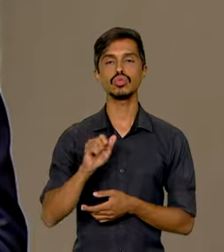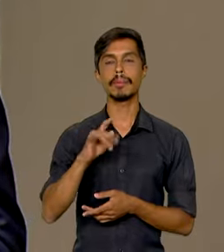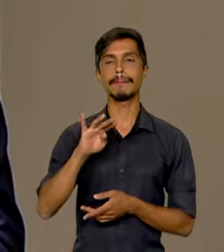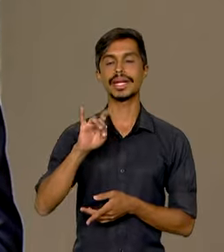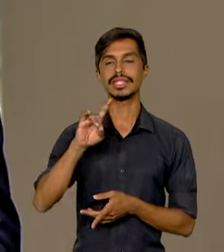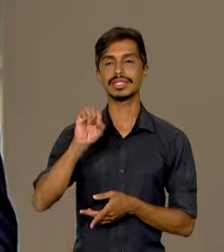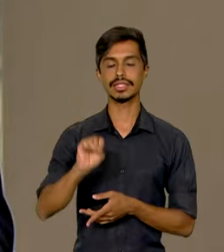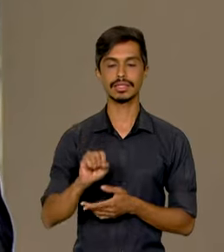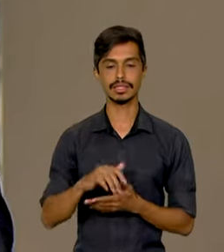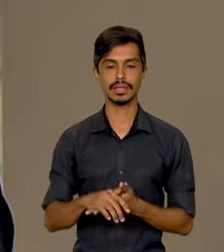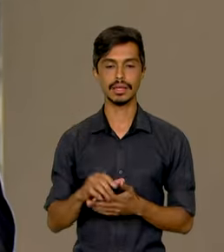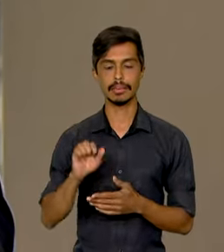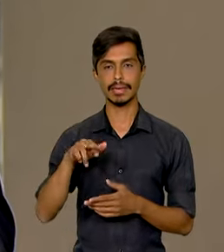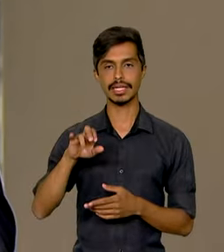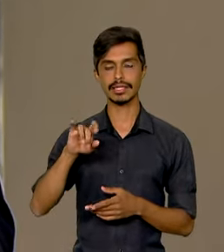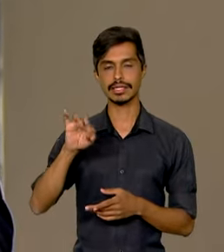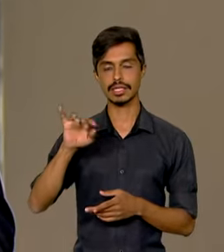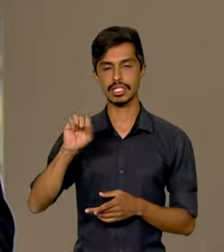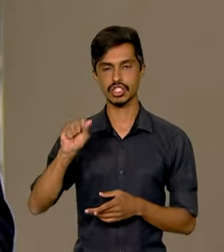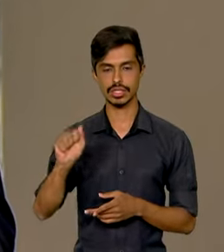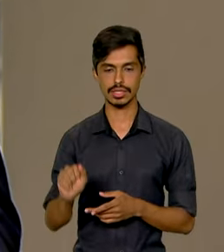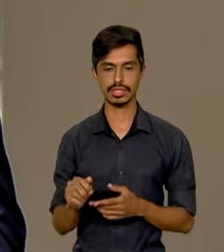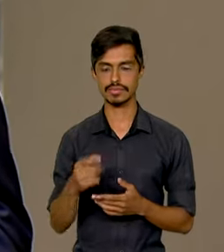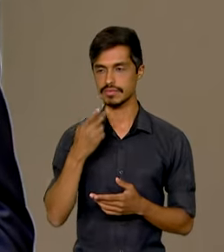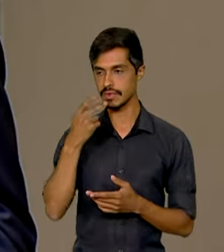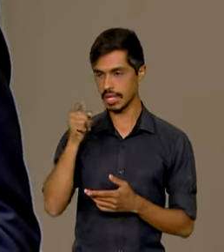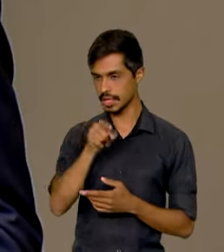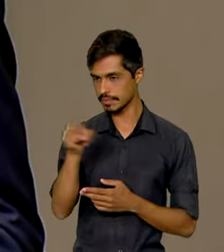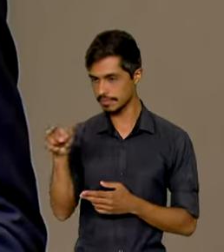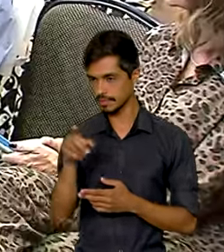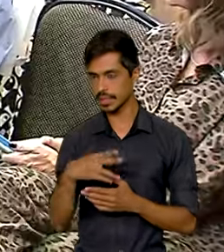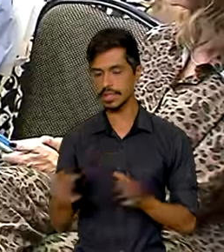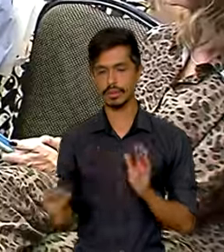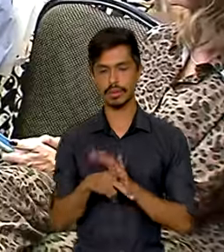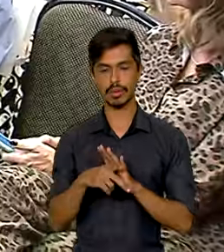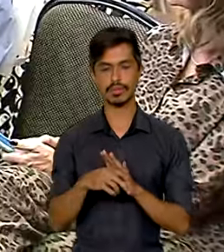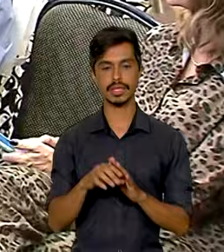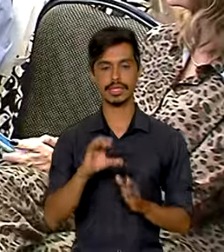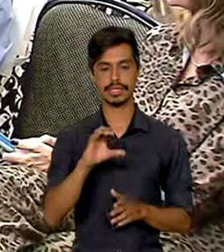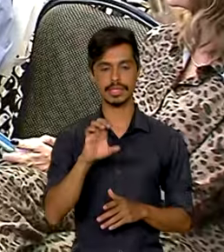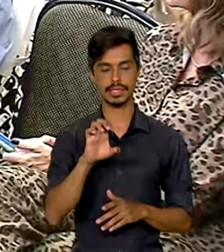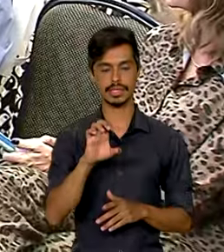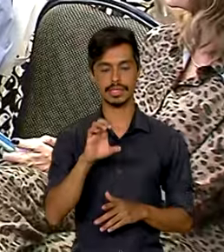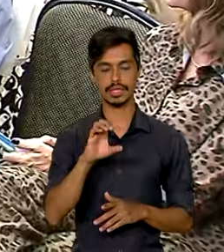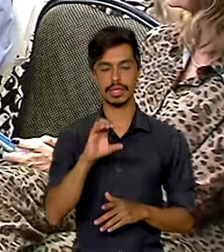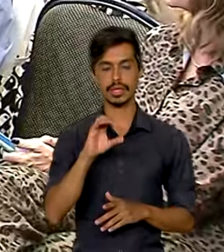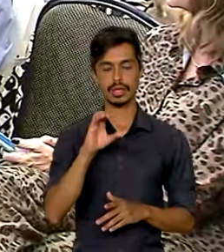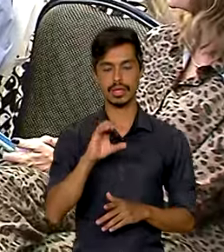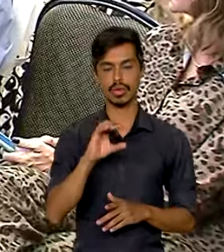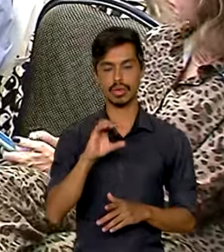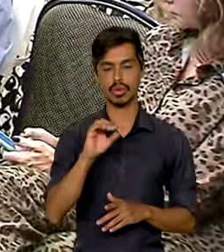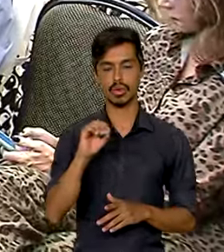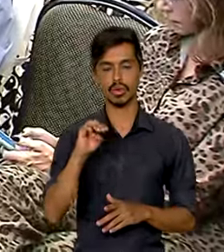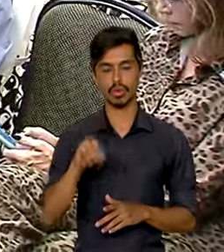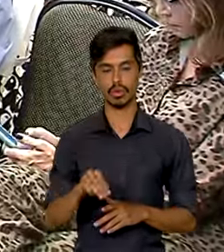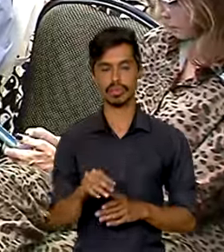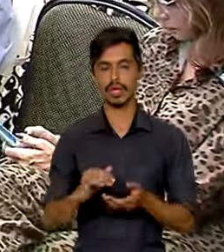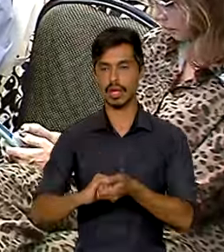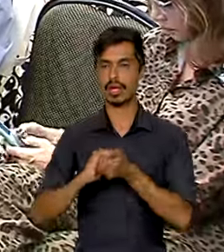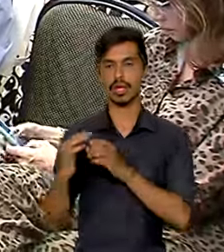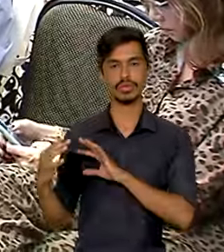secretária Marina Seixas e o secretário Renan Brandão, da SECOM, em nome de quem eu quero saudar todos os